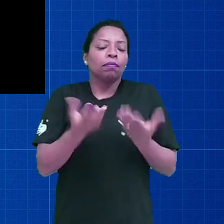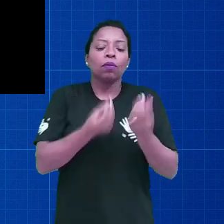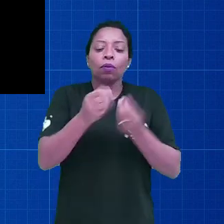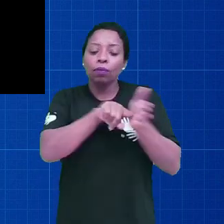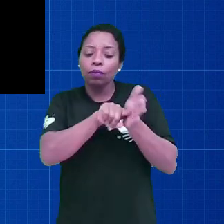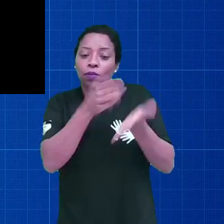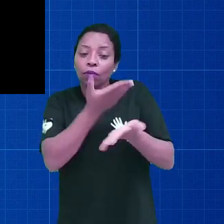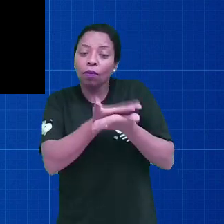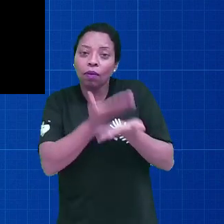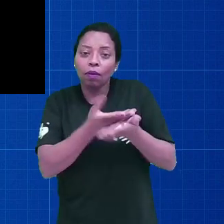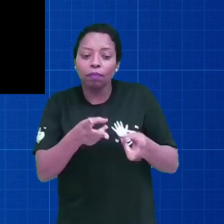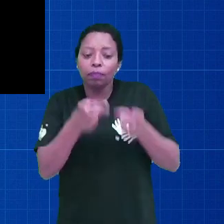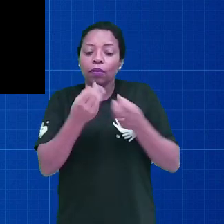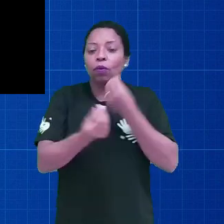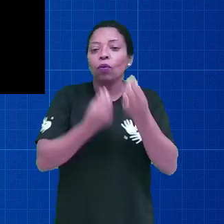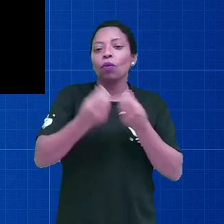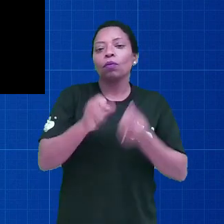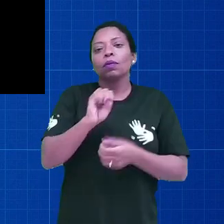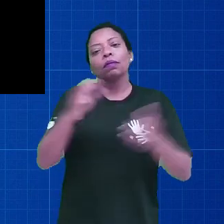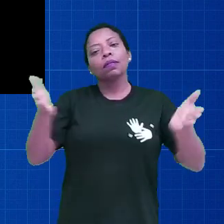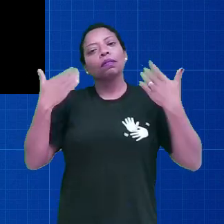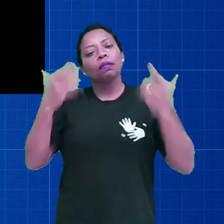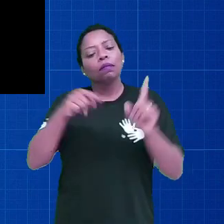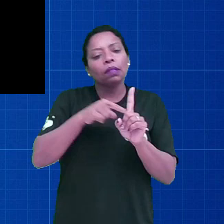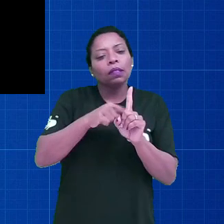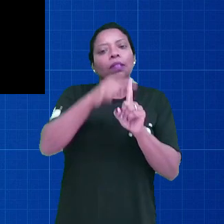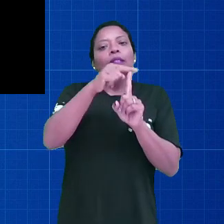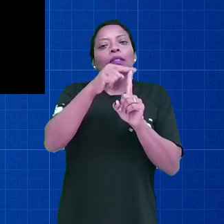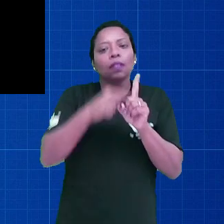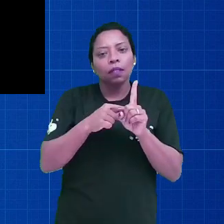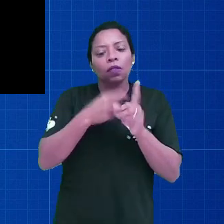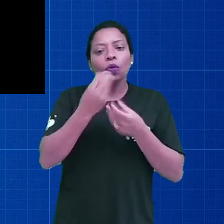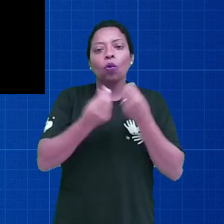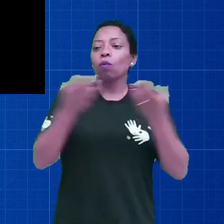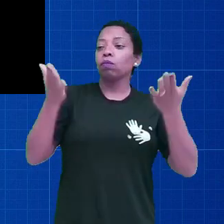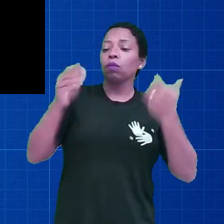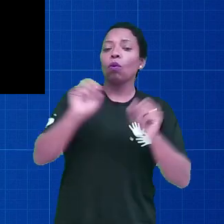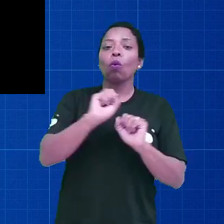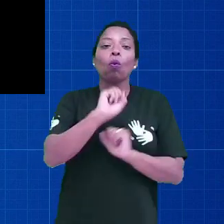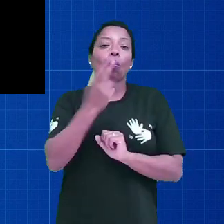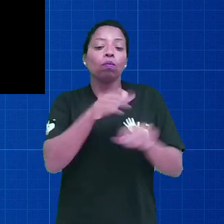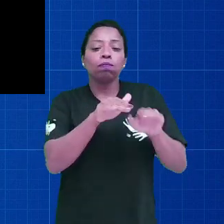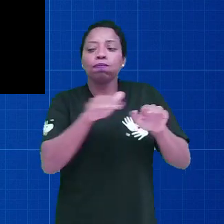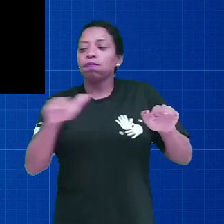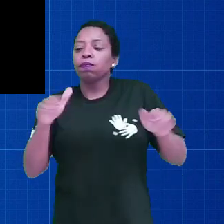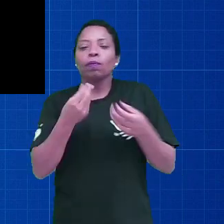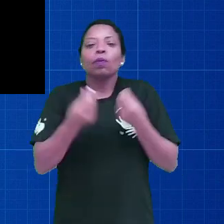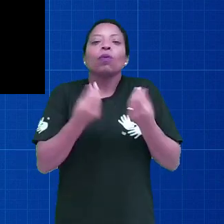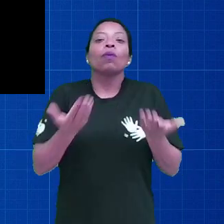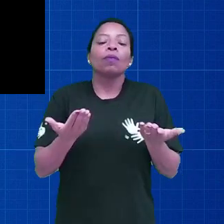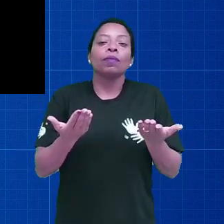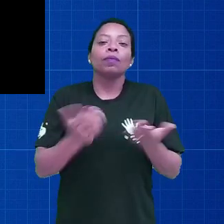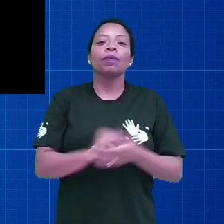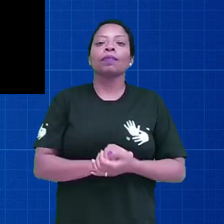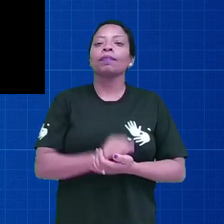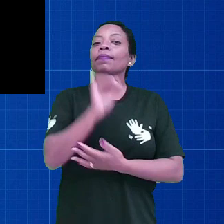se a temperatura ela está subindo, ela está descendo, ou ela está ficando constante. Então, uma